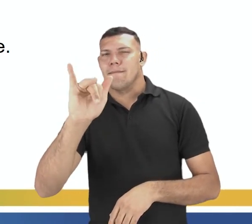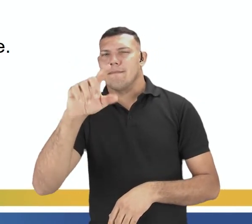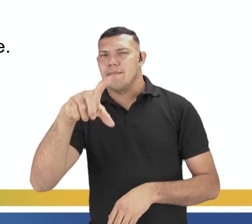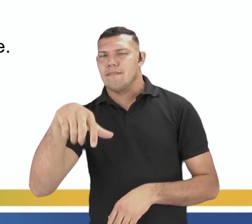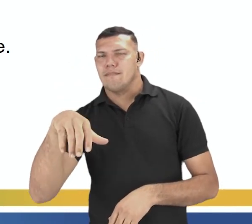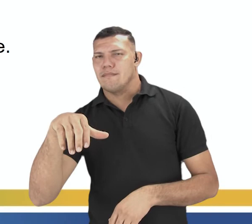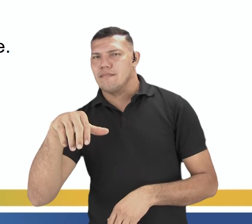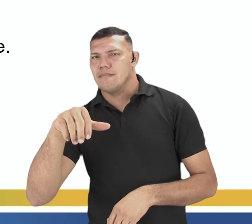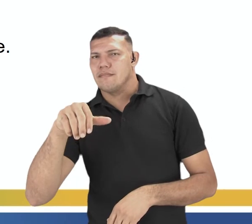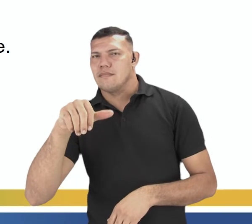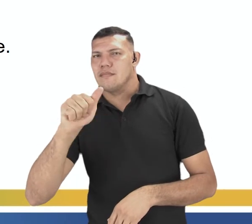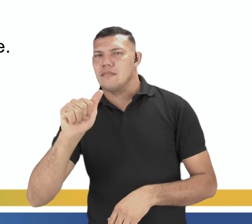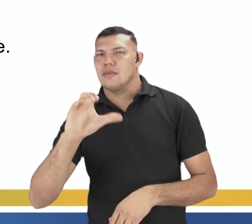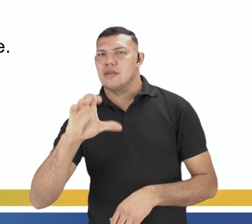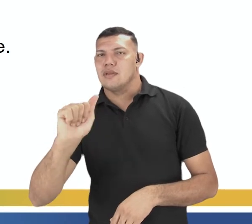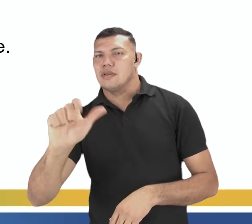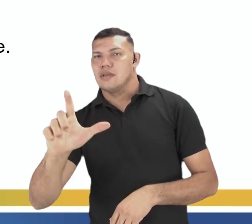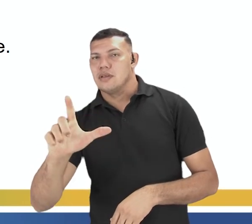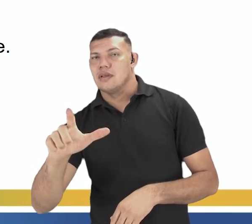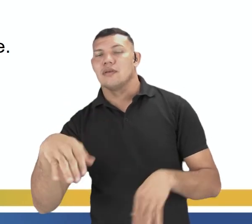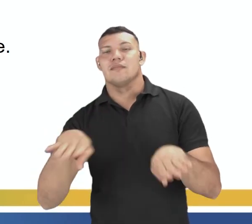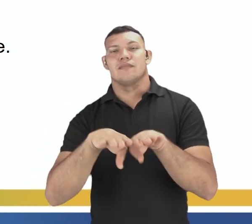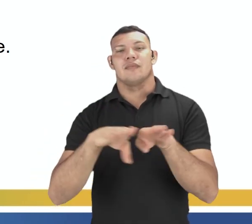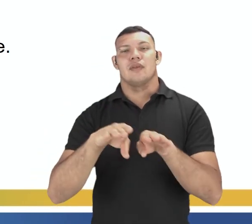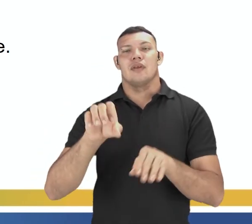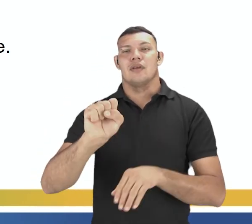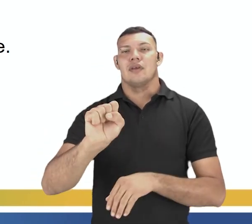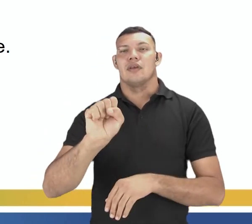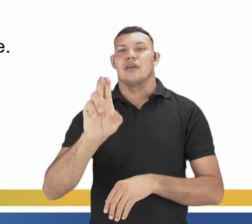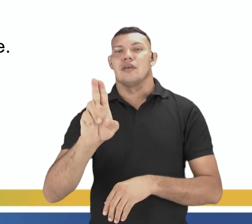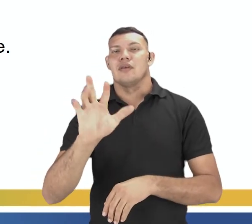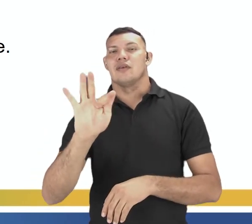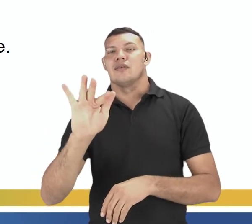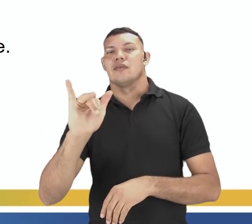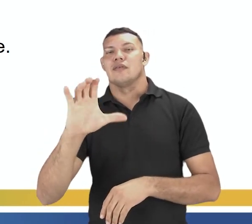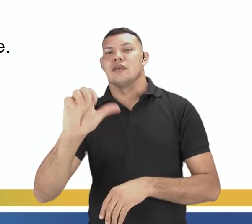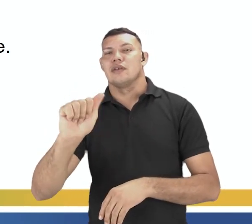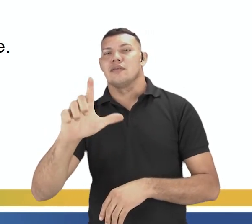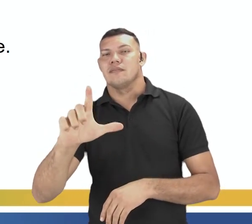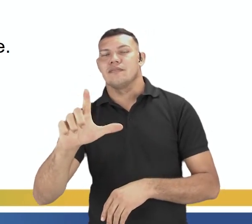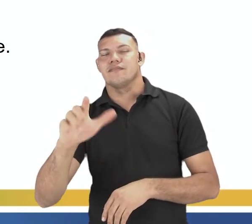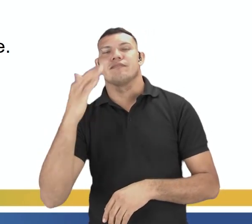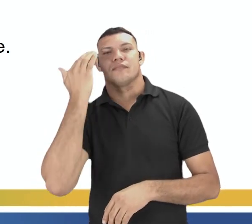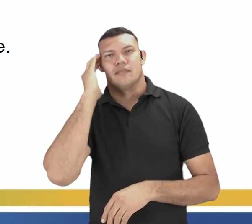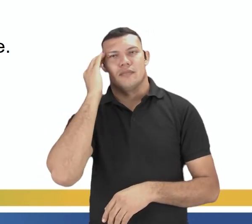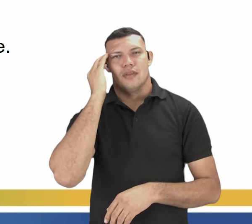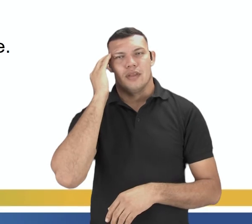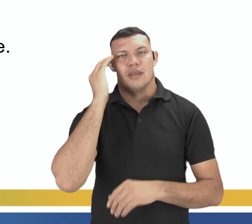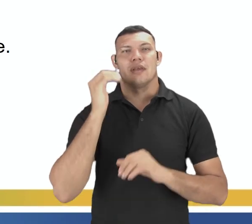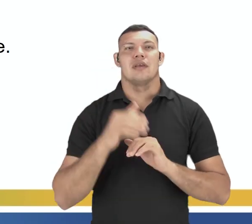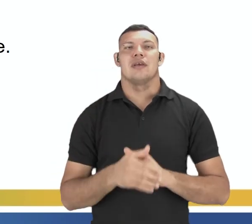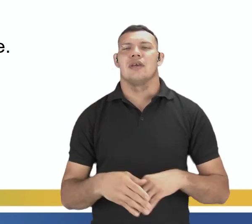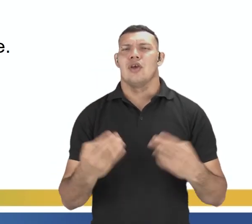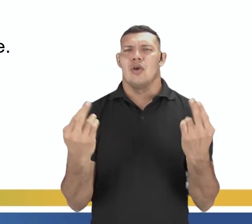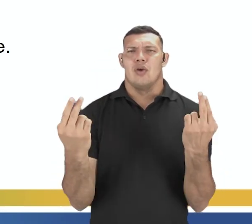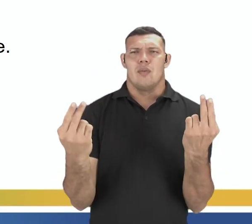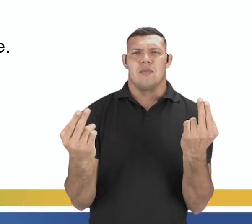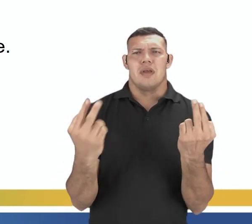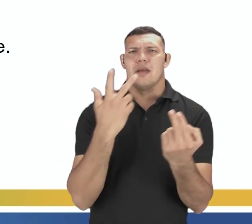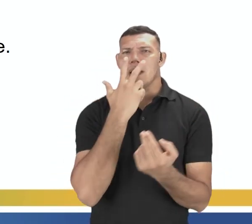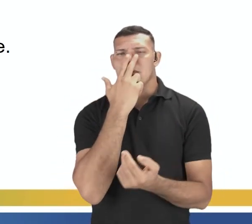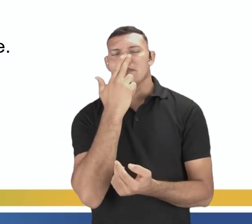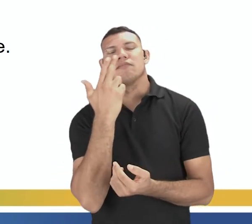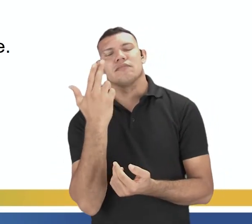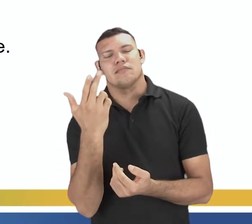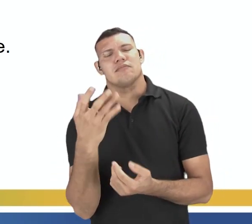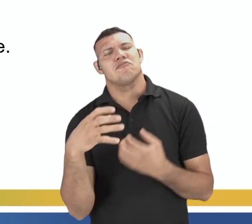palavra infelizmente. A partícula em e mente, tá? Então, a parassintética, ela acontece do mesmo